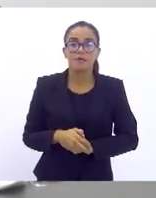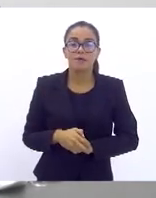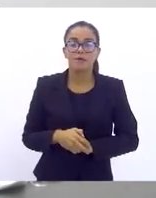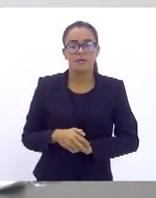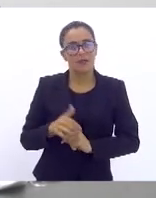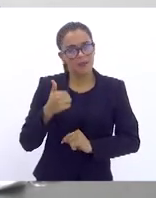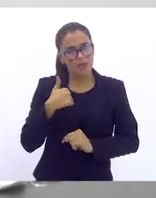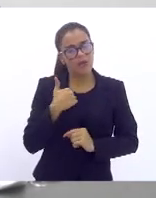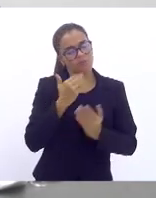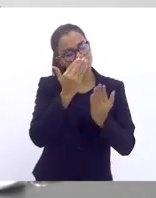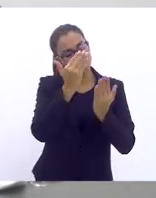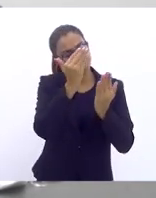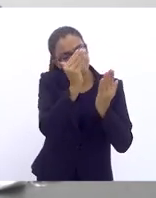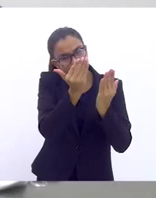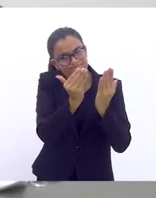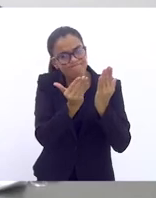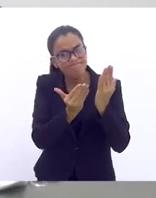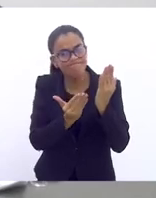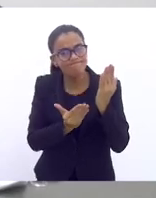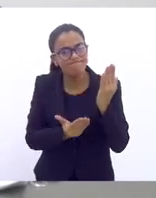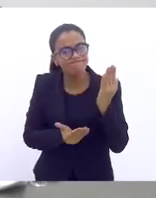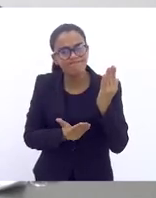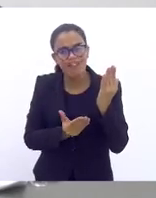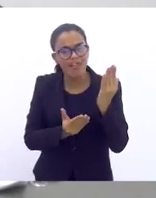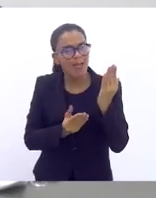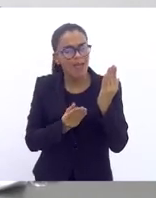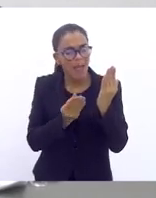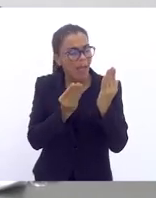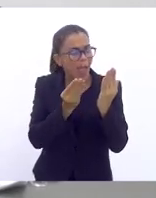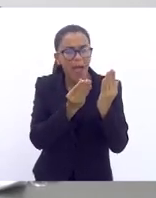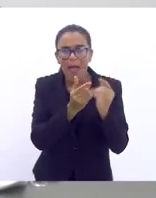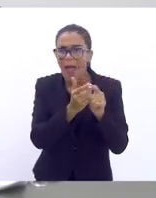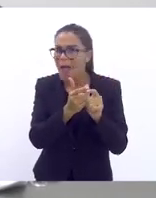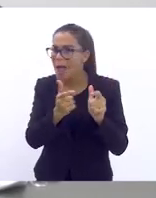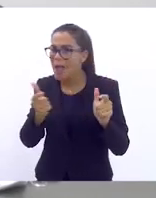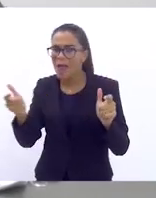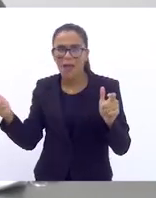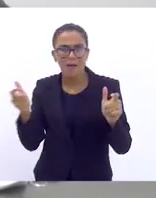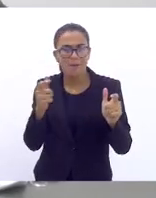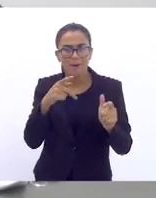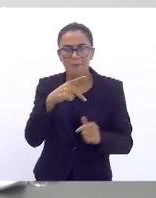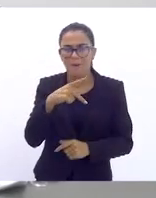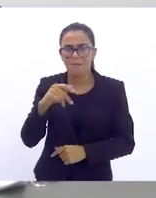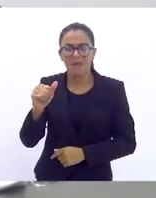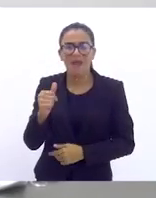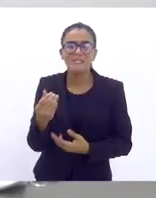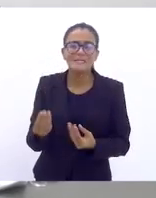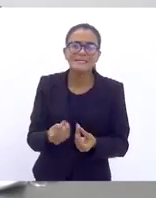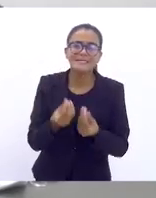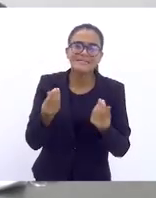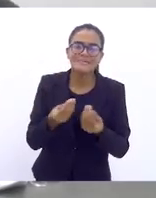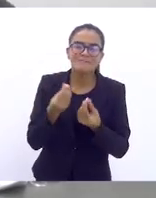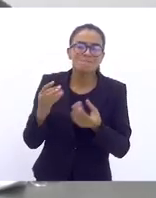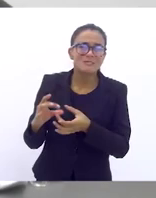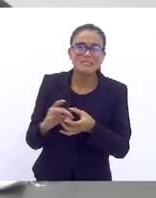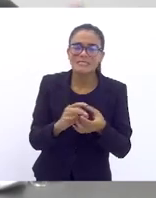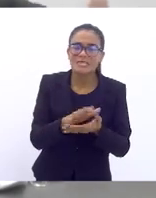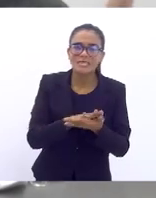e eu verifico que a maioria dos peixes não faz nenhum sentido né